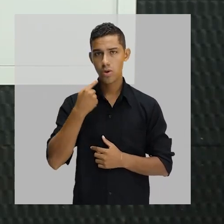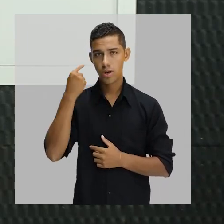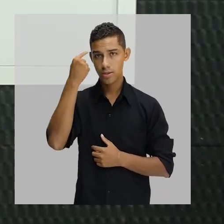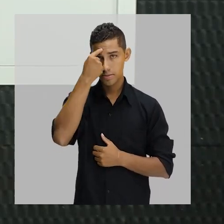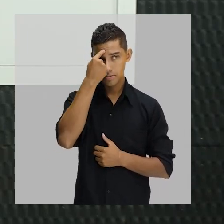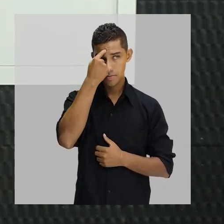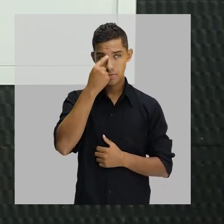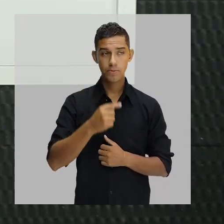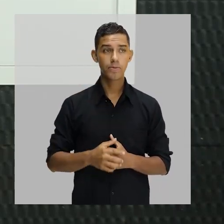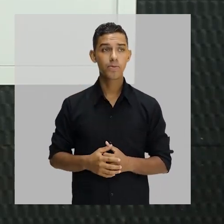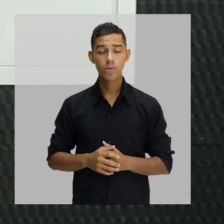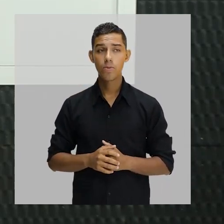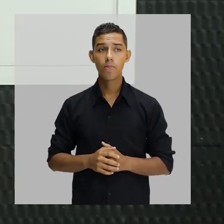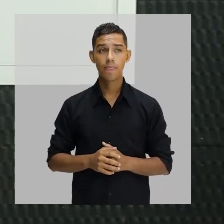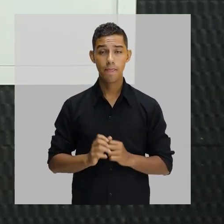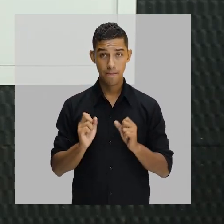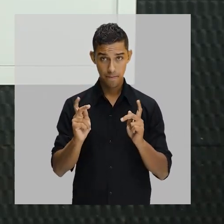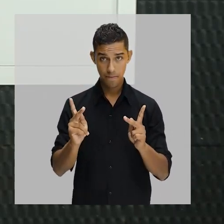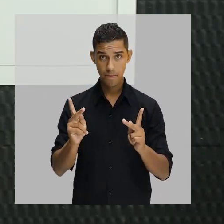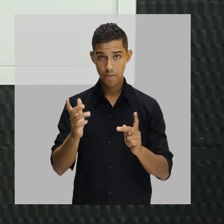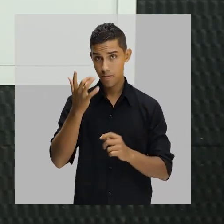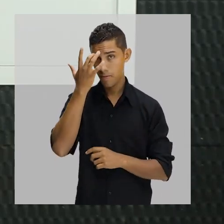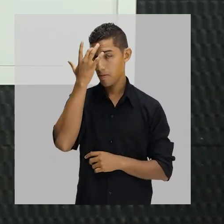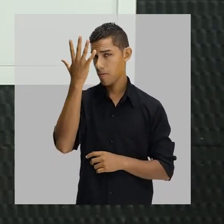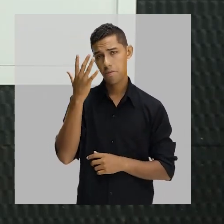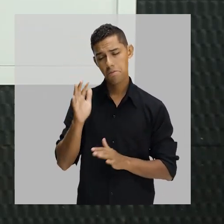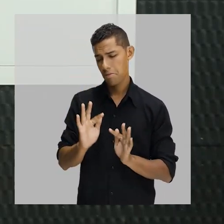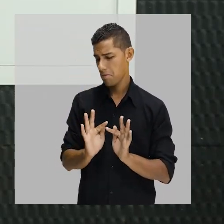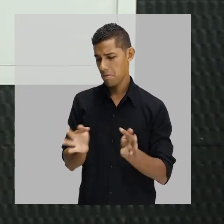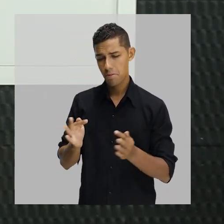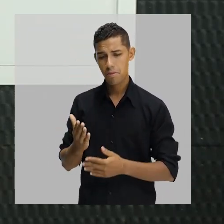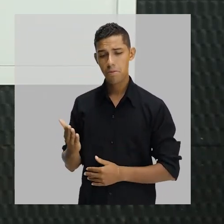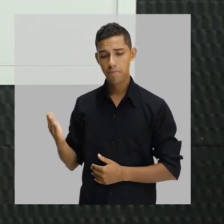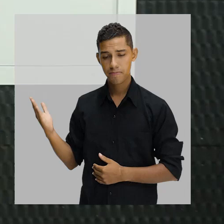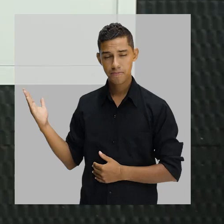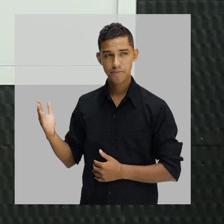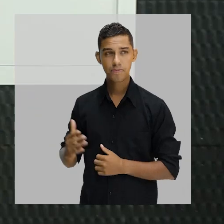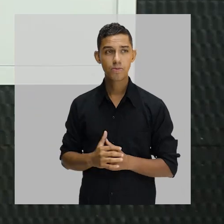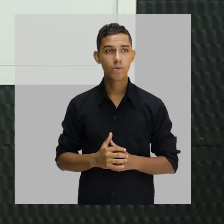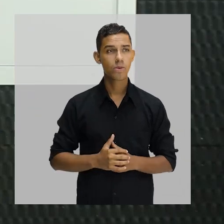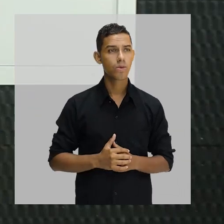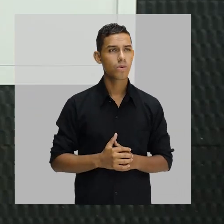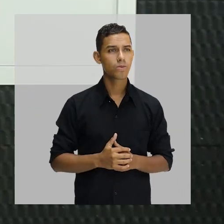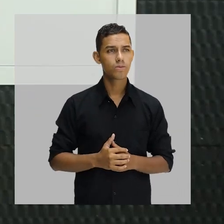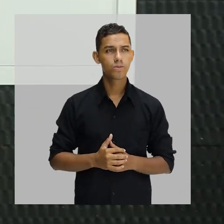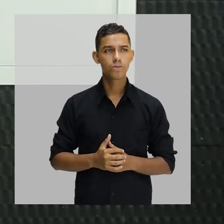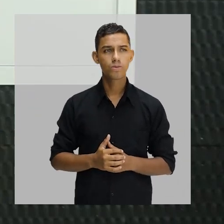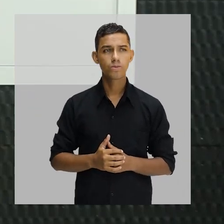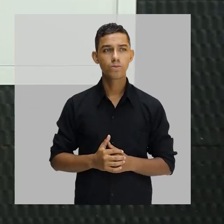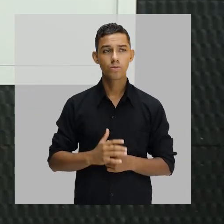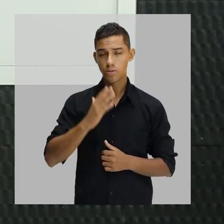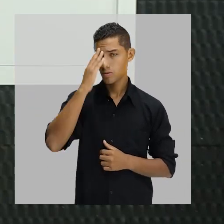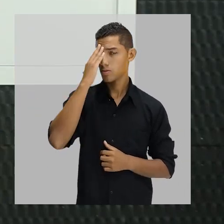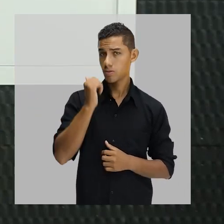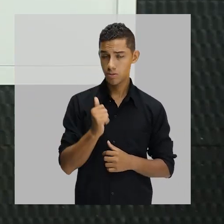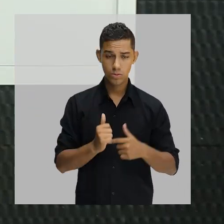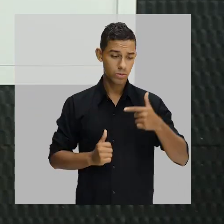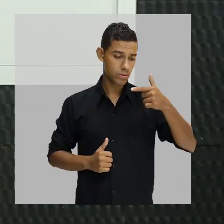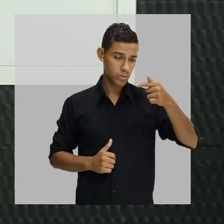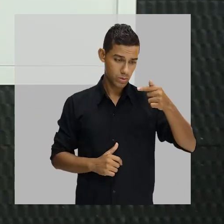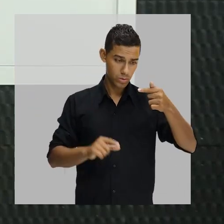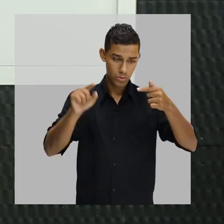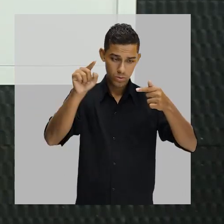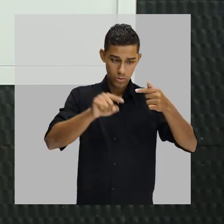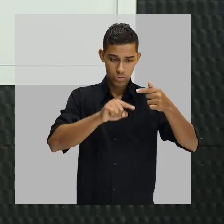24 horas. Certo? Então, muito simples. Para eu saber quantas horas tem uma semana, basta multiplicar